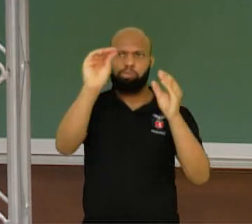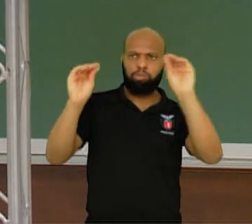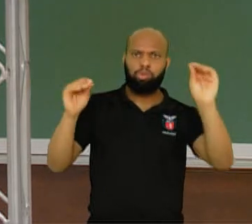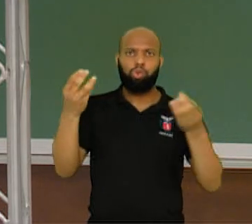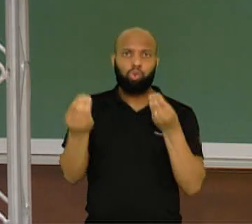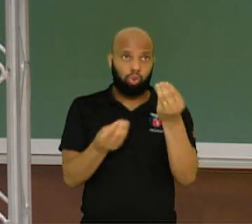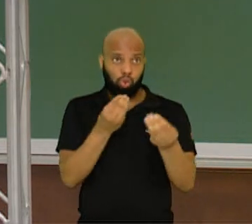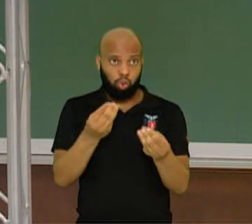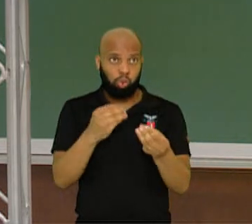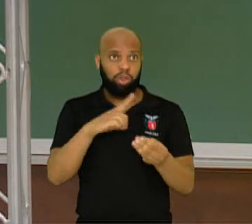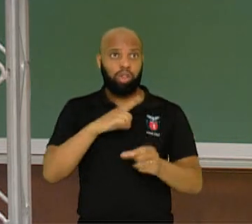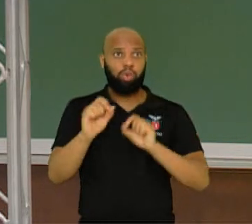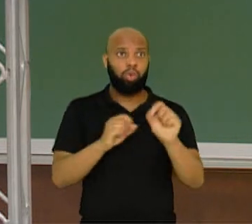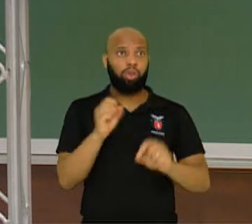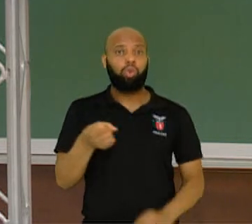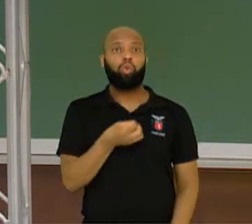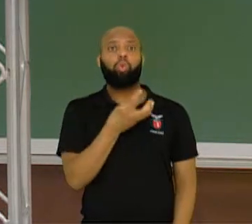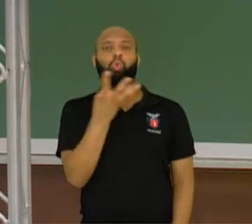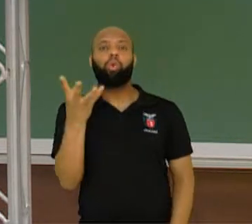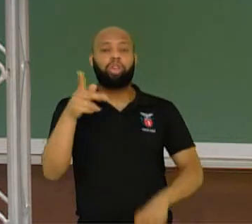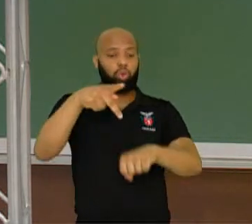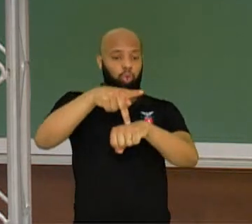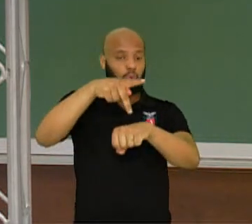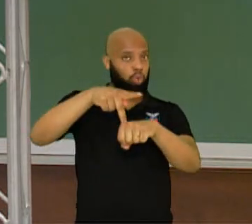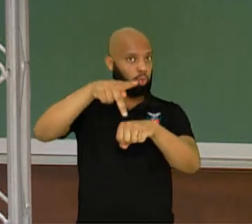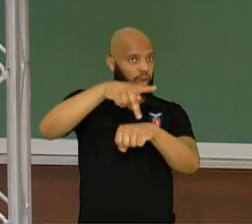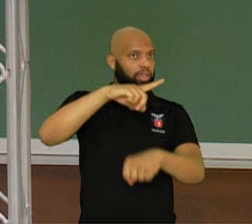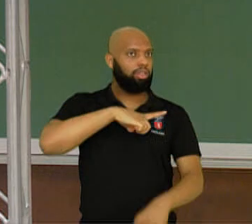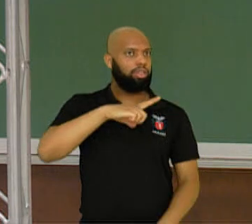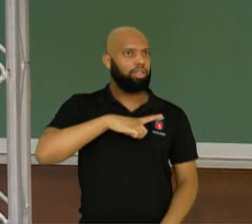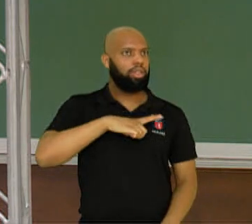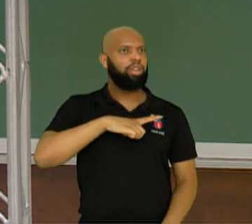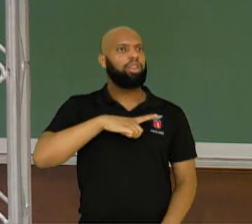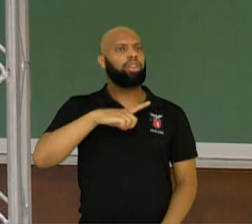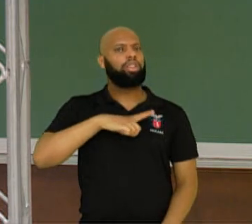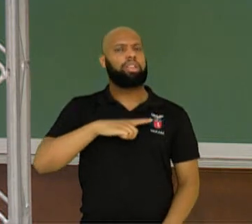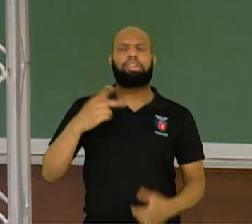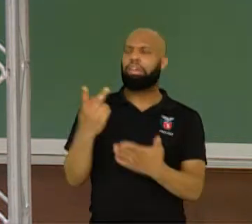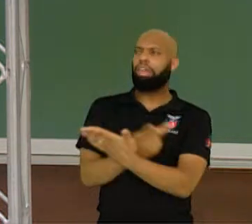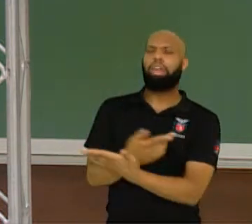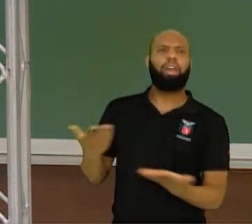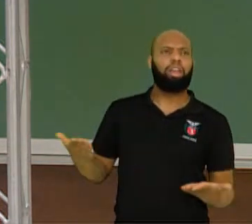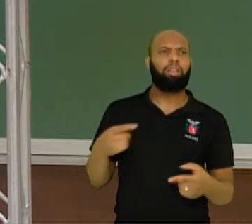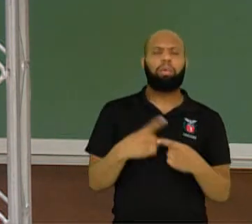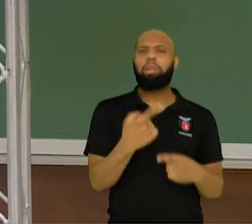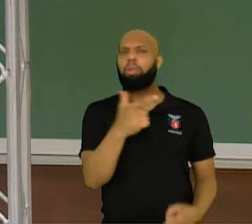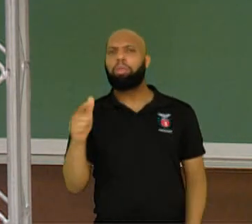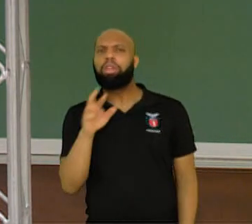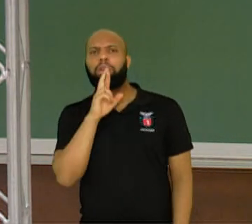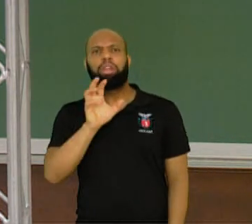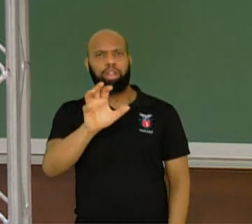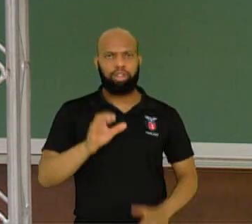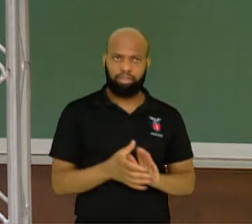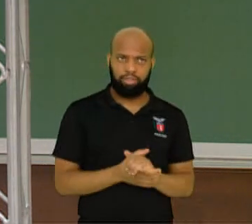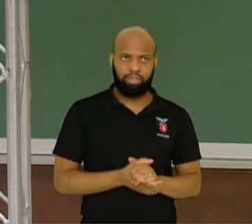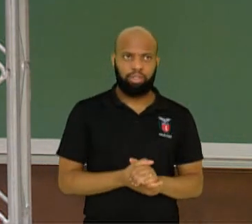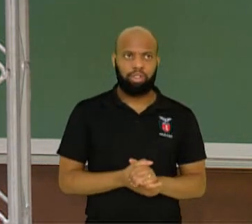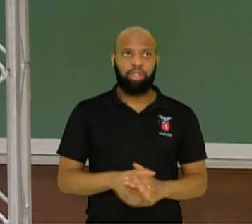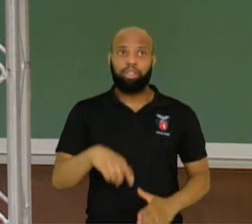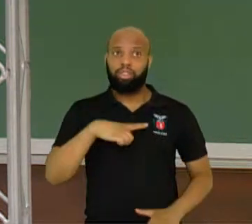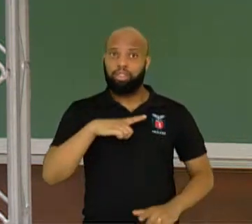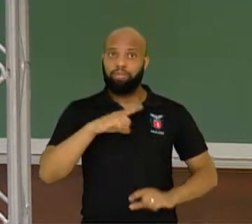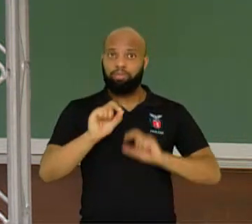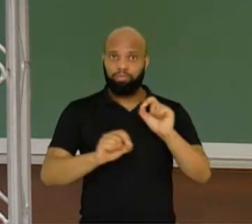periódica? Pela quantidade de prótons. Fabiano, então esse exercício está errado. Não tem essa resposta. Só